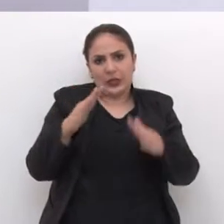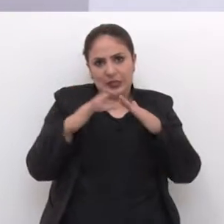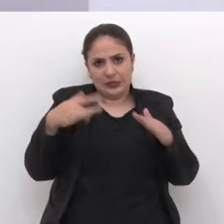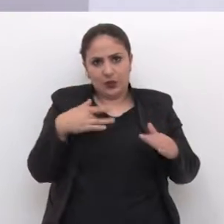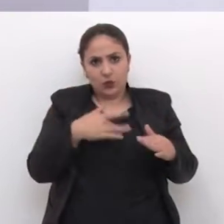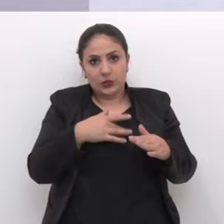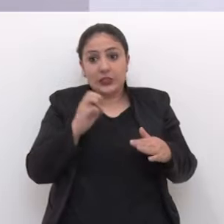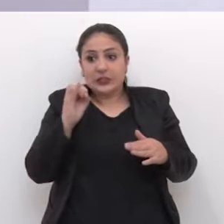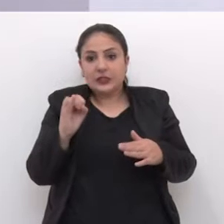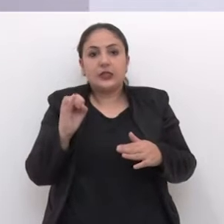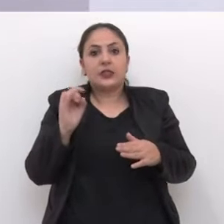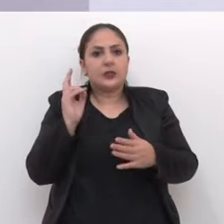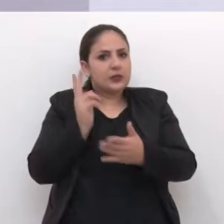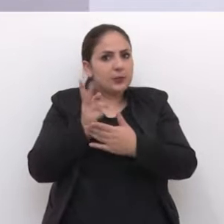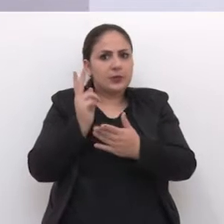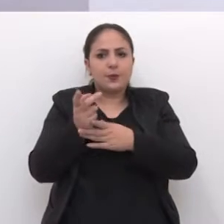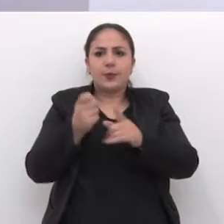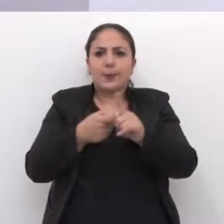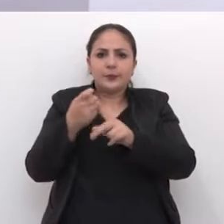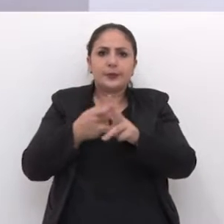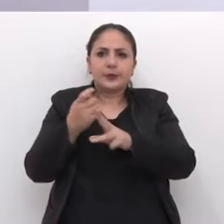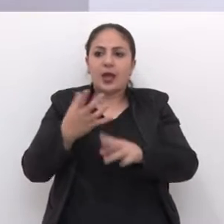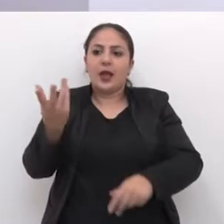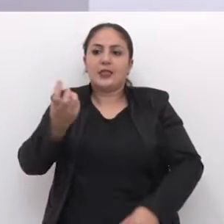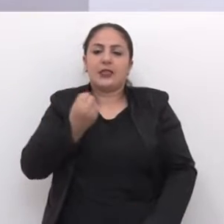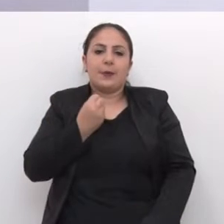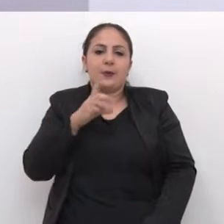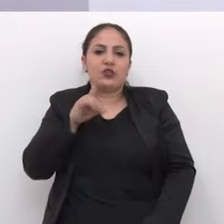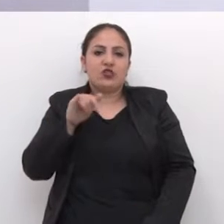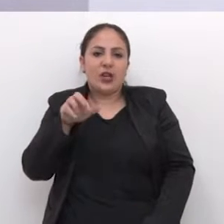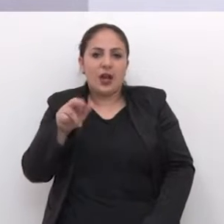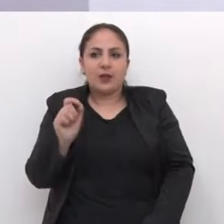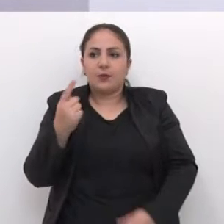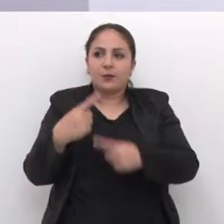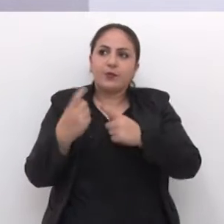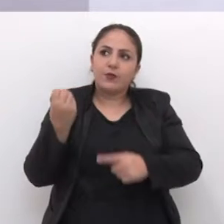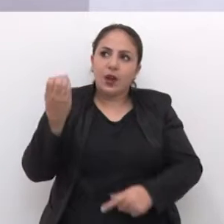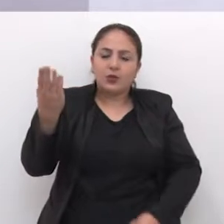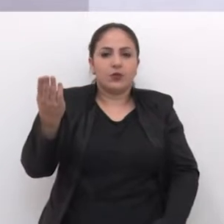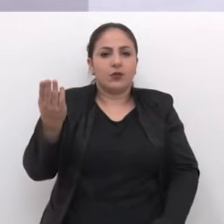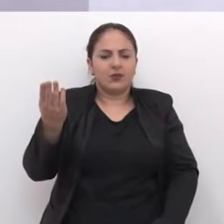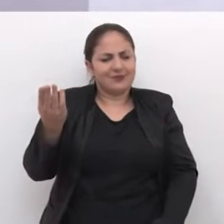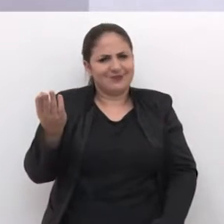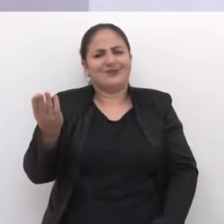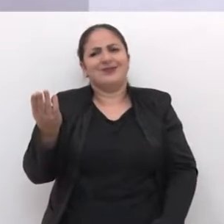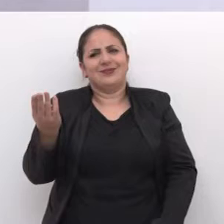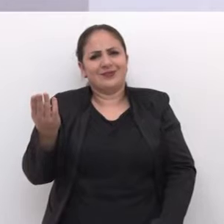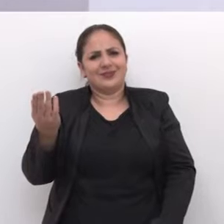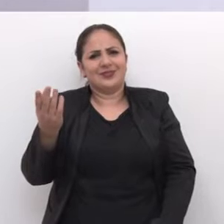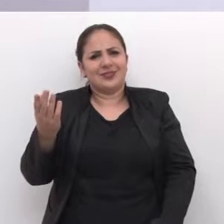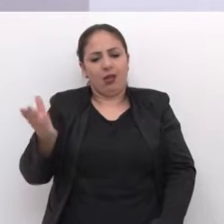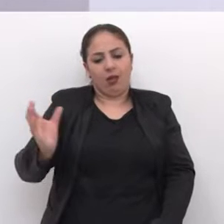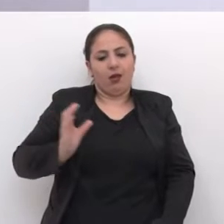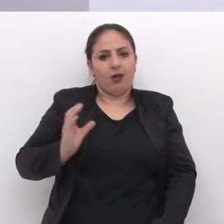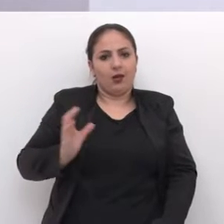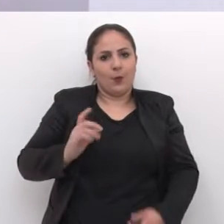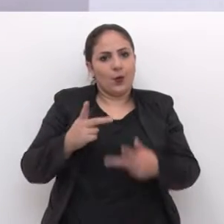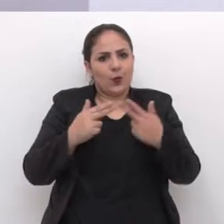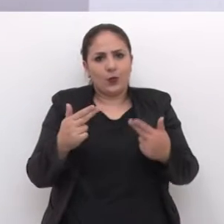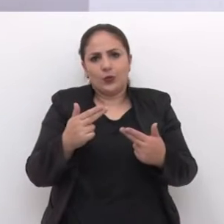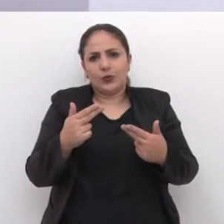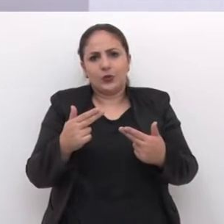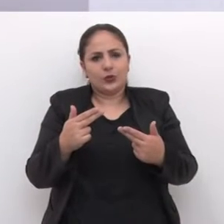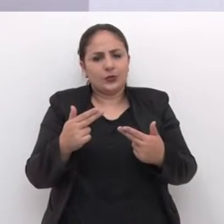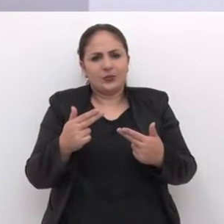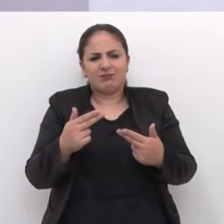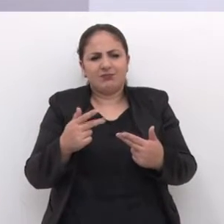no posto de saúde se todo mês ele coloca uma diária de vereador no bolso dele. Porque isso é uma grande mentira, uma grande coisa